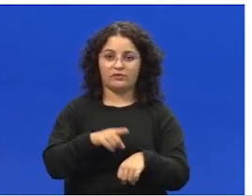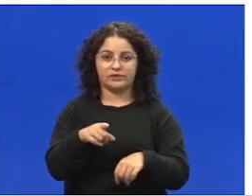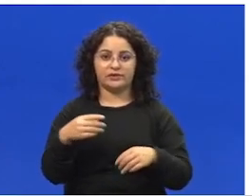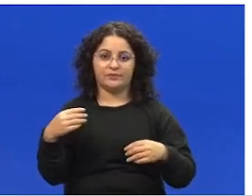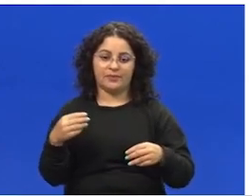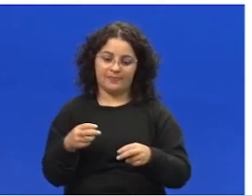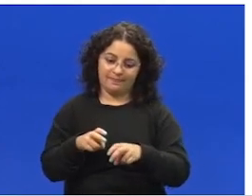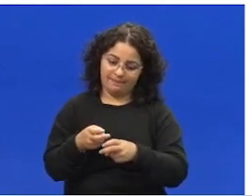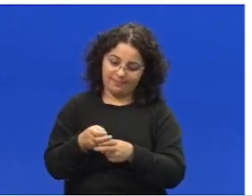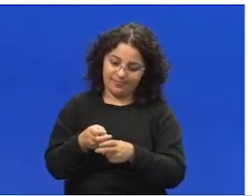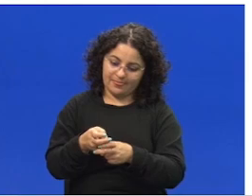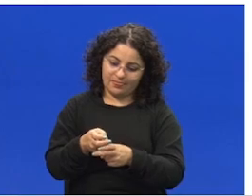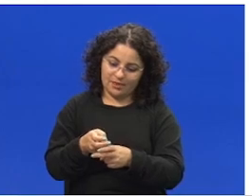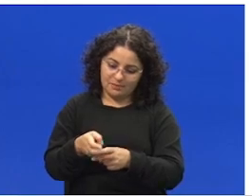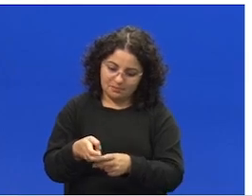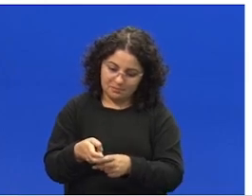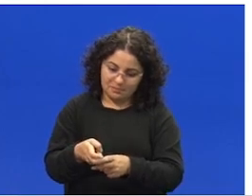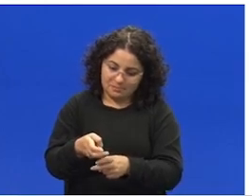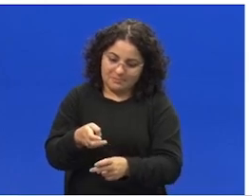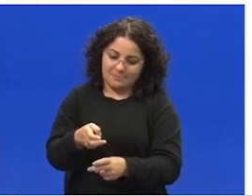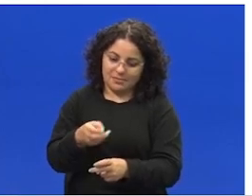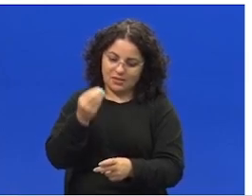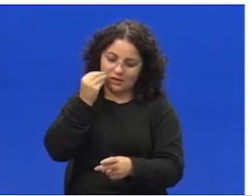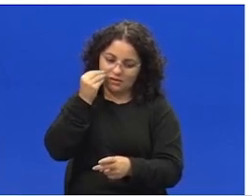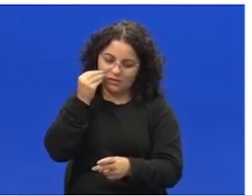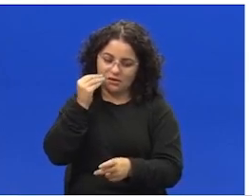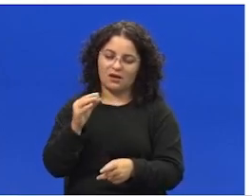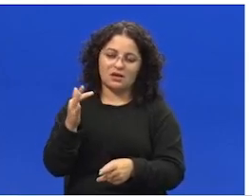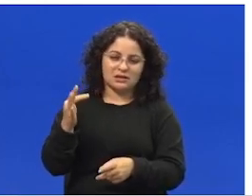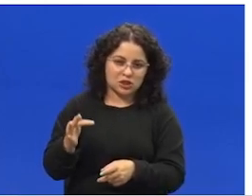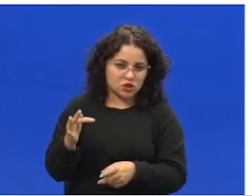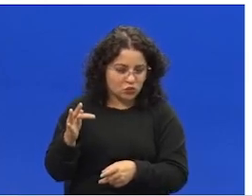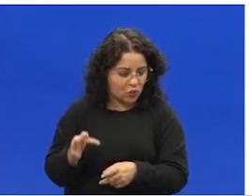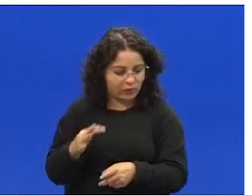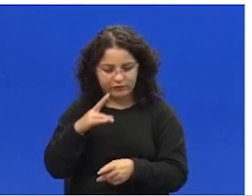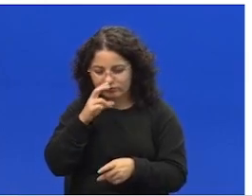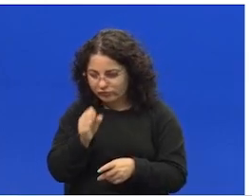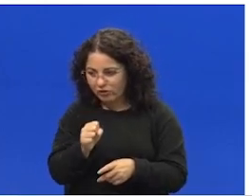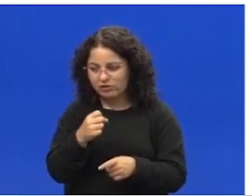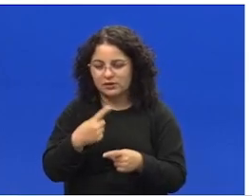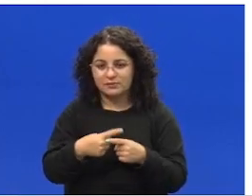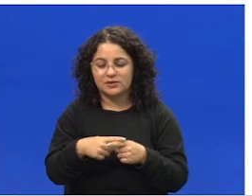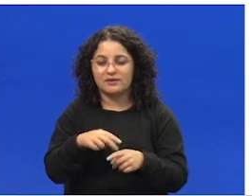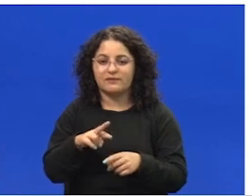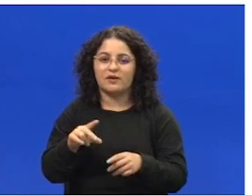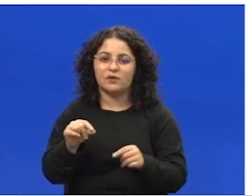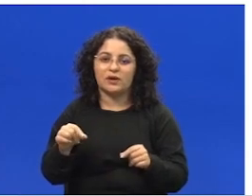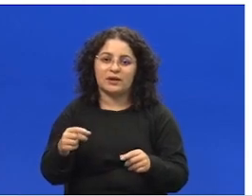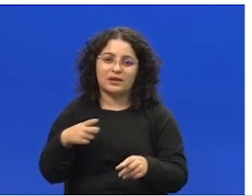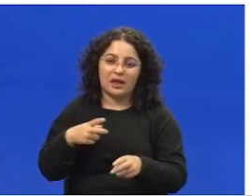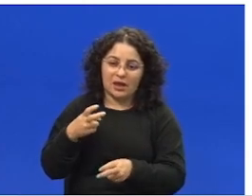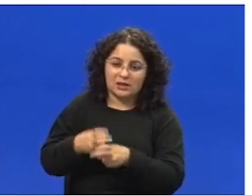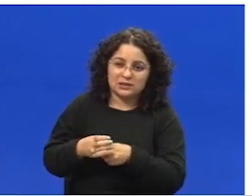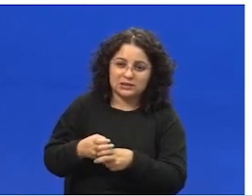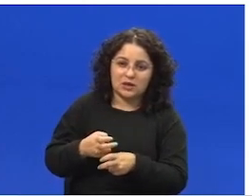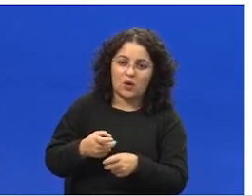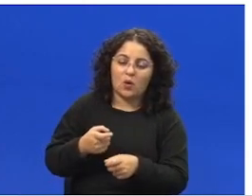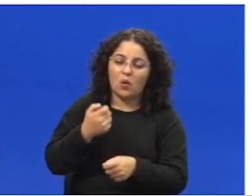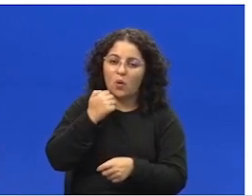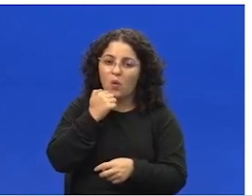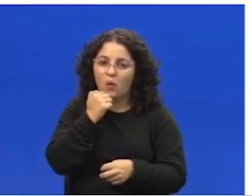a vértebra posicionada para trás, e isso vai causar uma tensão maior, porque ela vai impactar nos